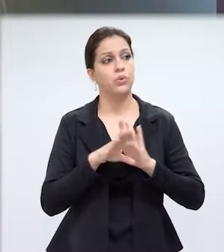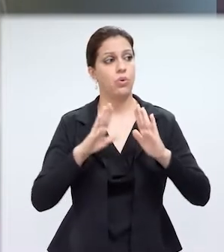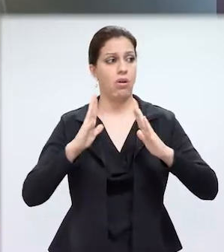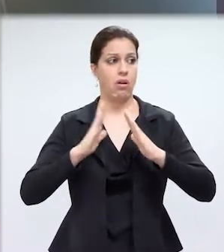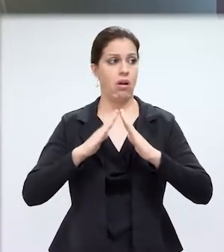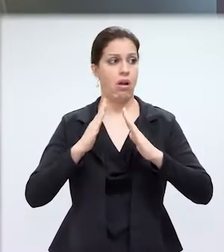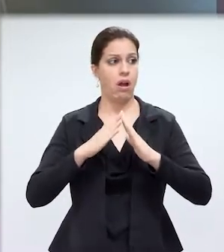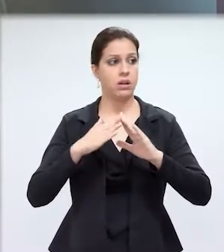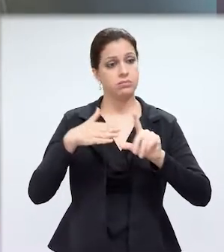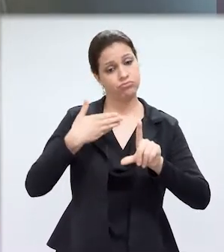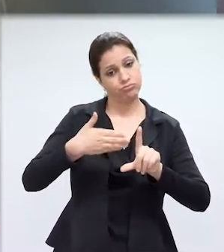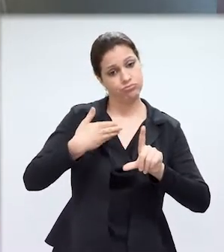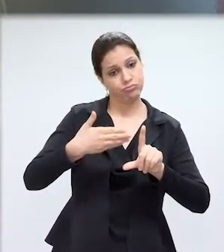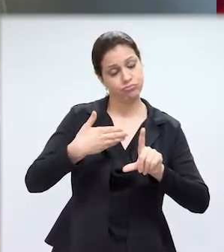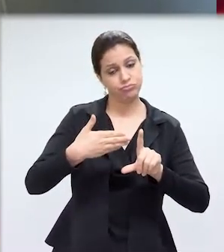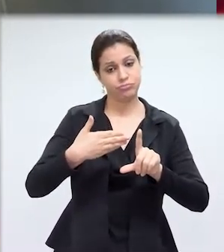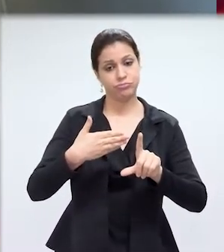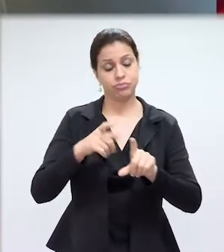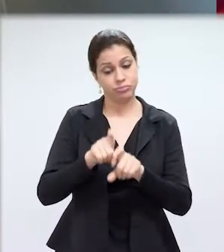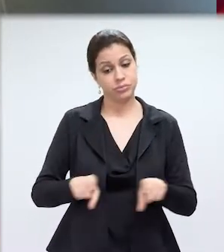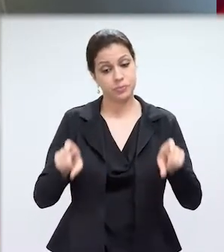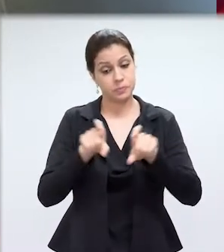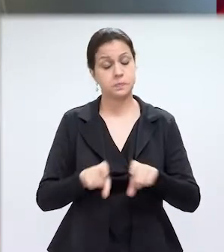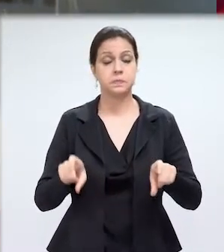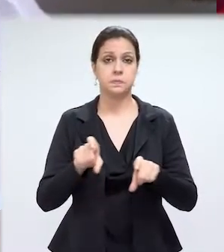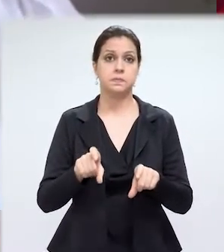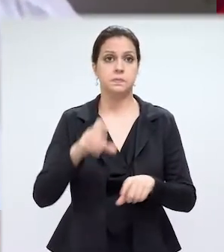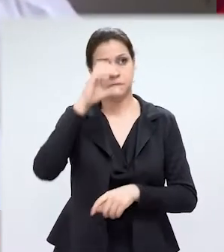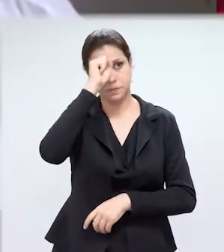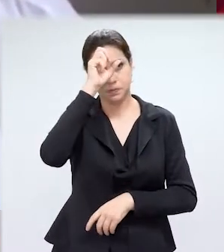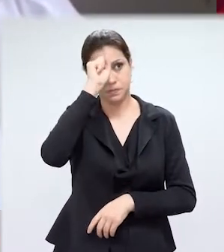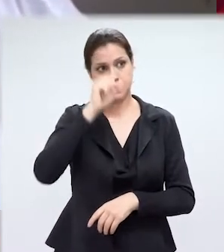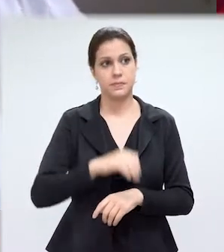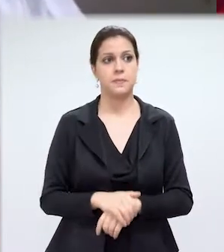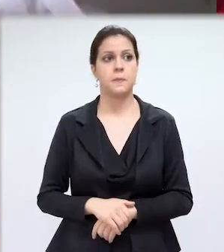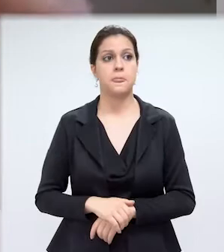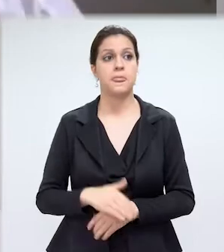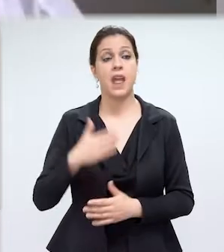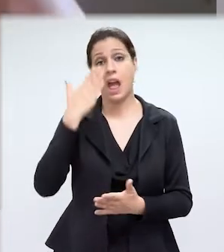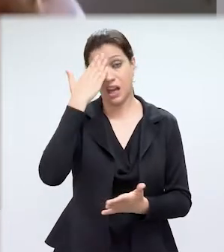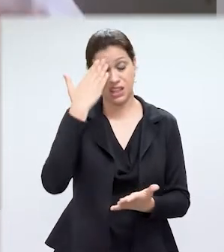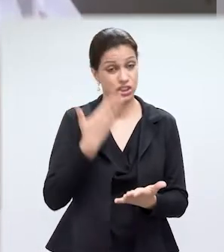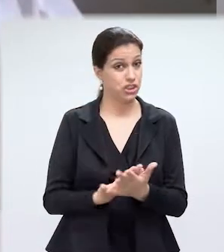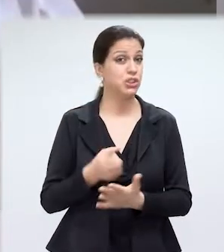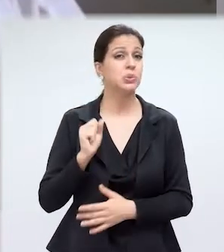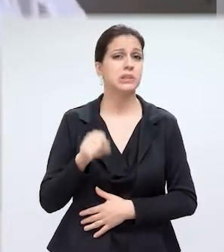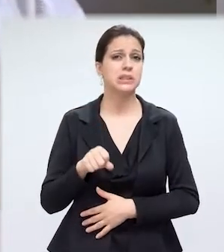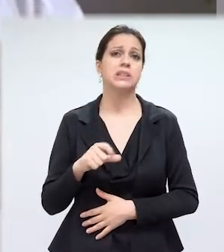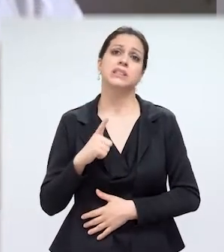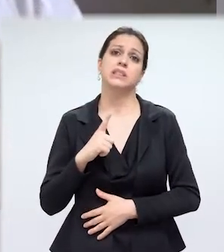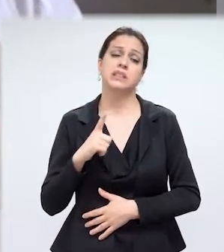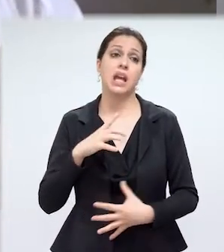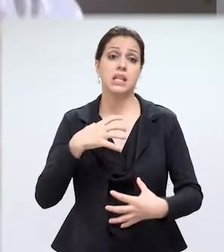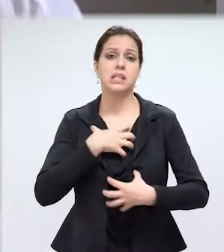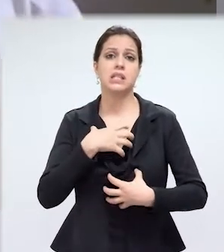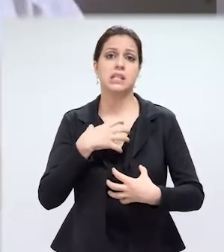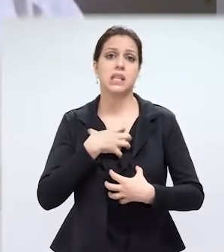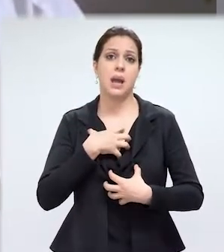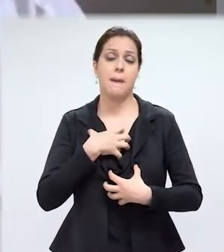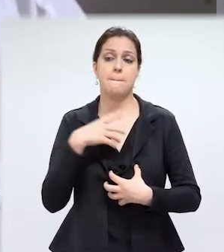trabalhados remotamente, né? Eu acredito muito nisso, né? E acredito muito